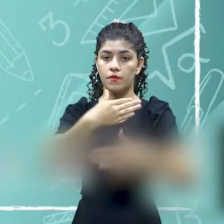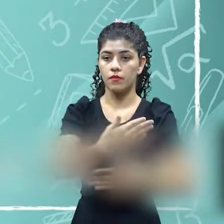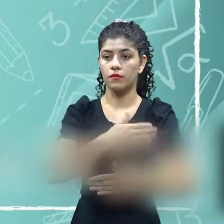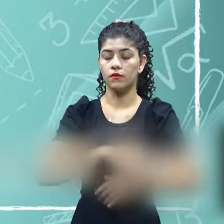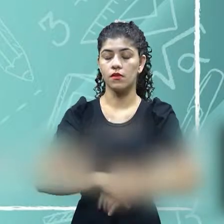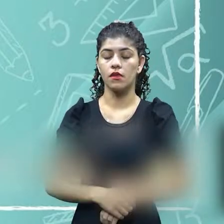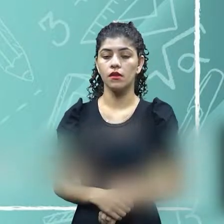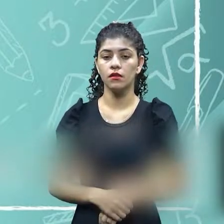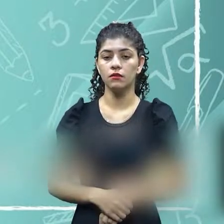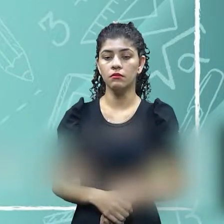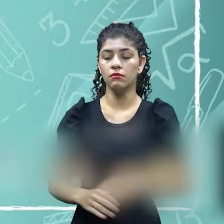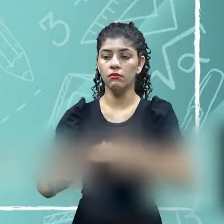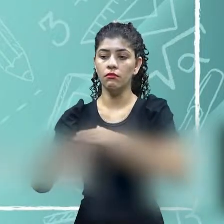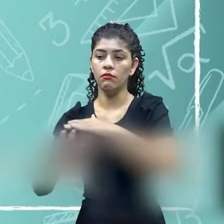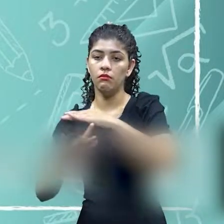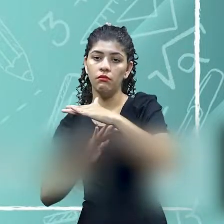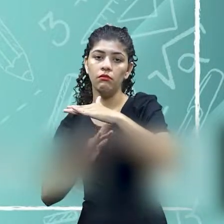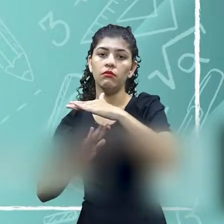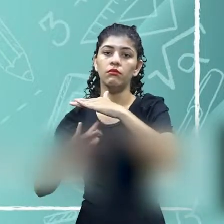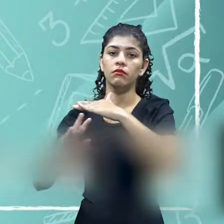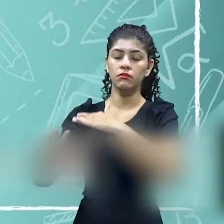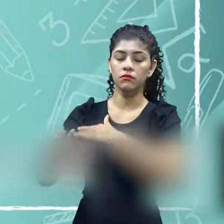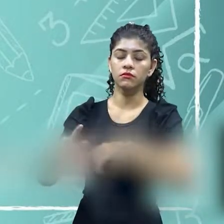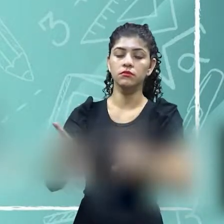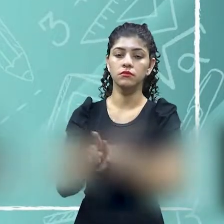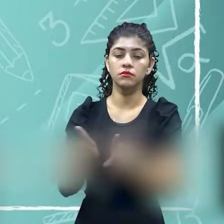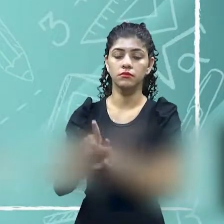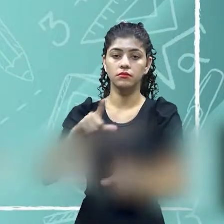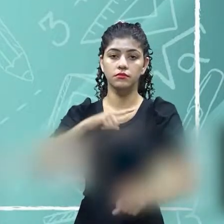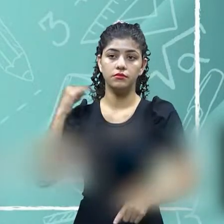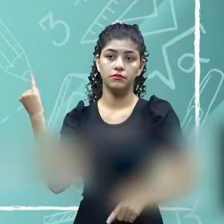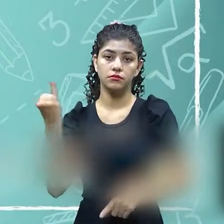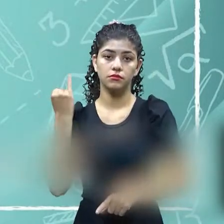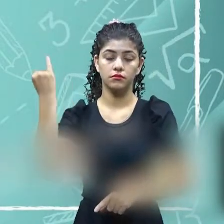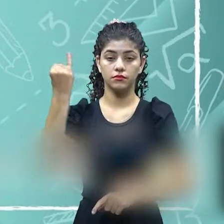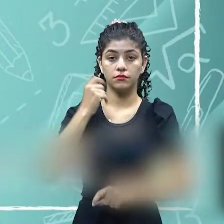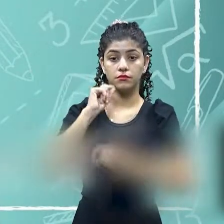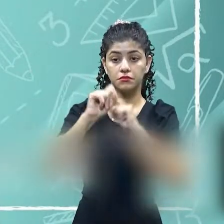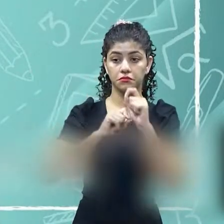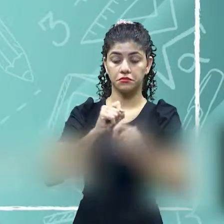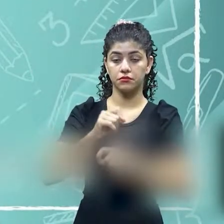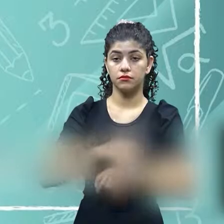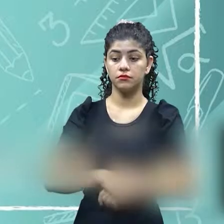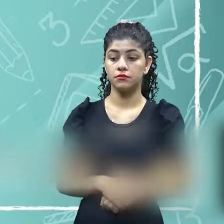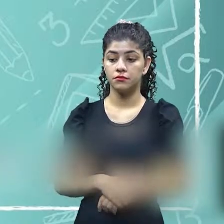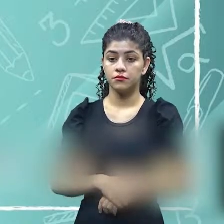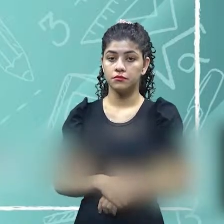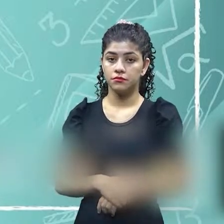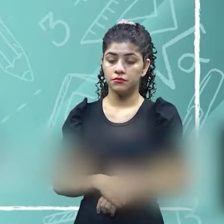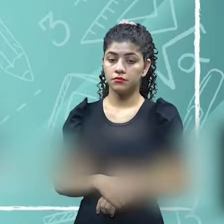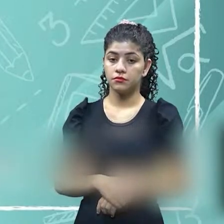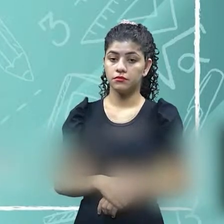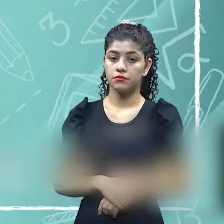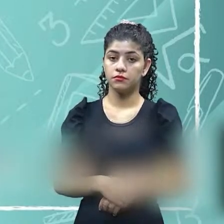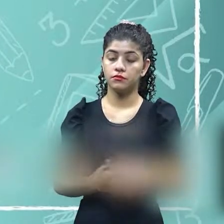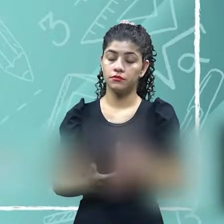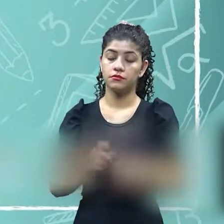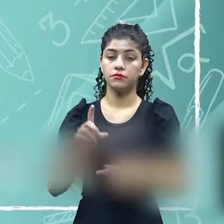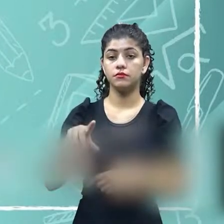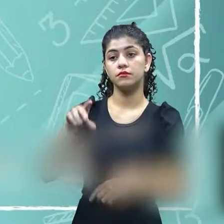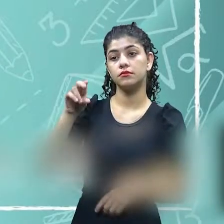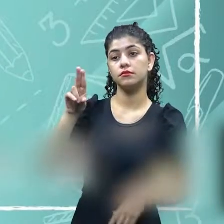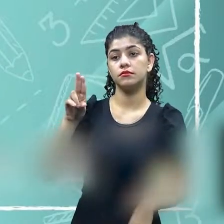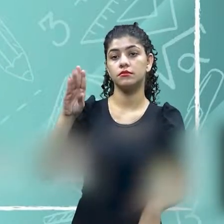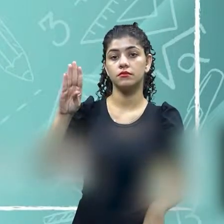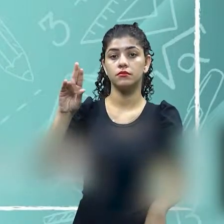processo de importação e exportação de mercadorias, ele também vai oportunizar uma livre competição, pois a questão da burocracia